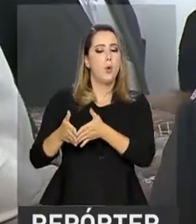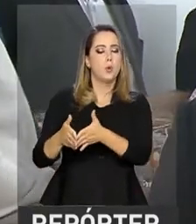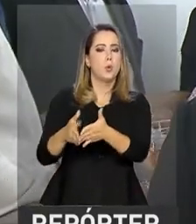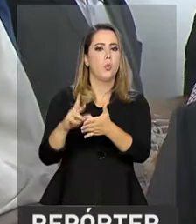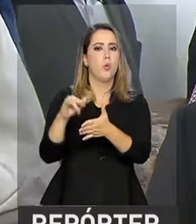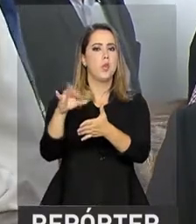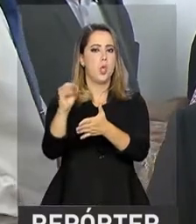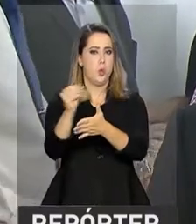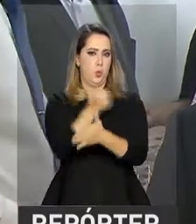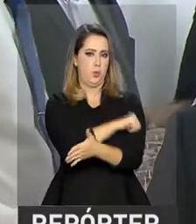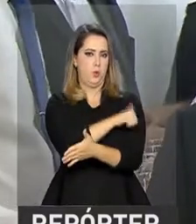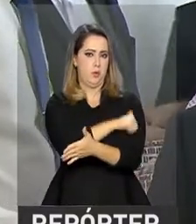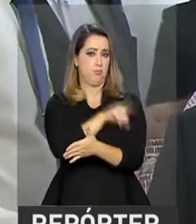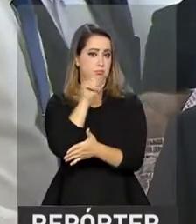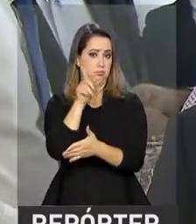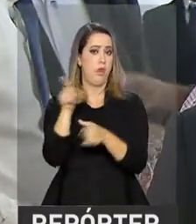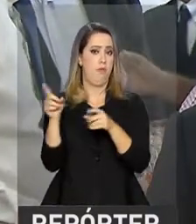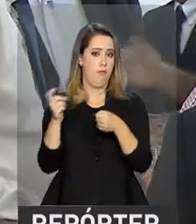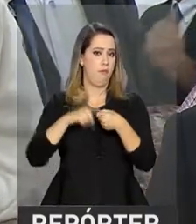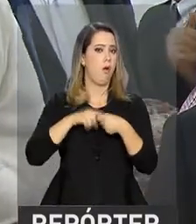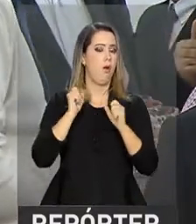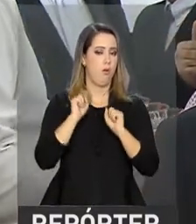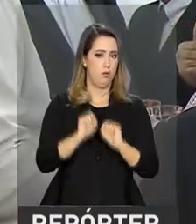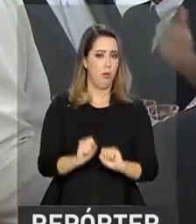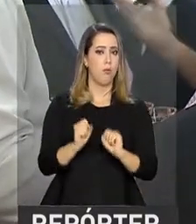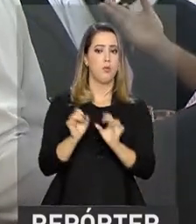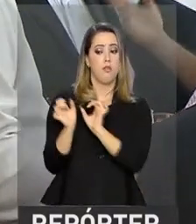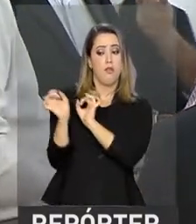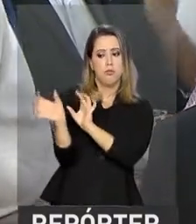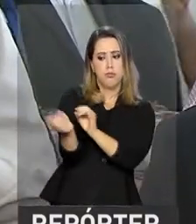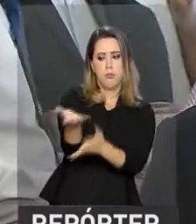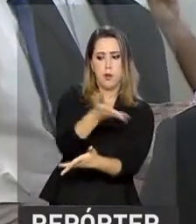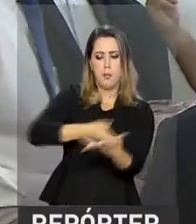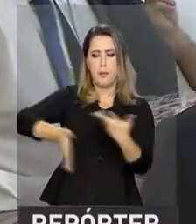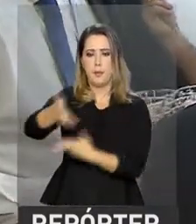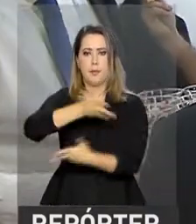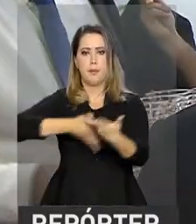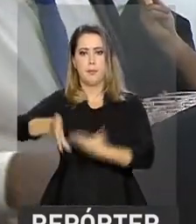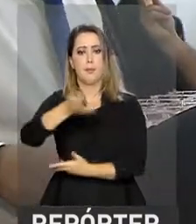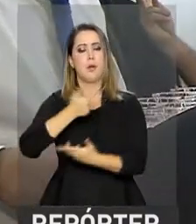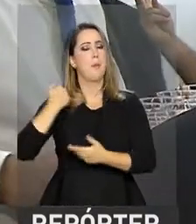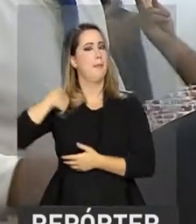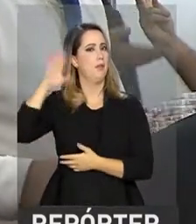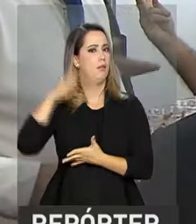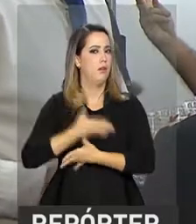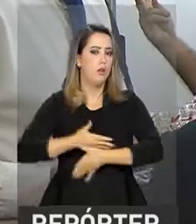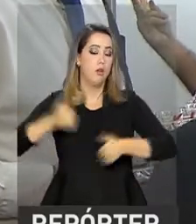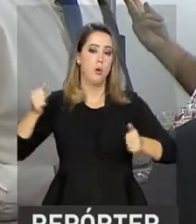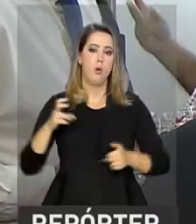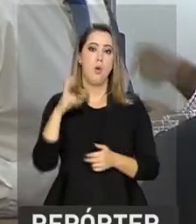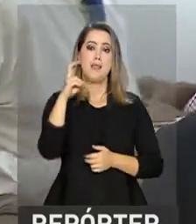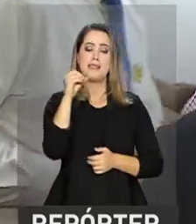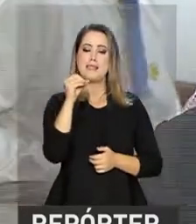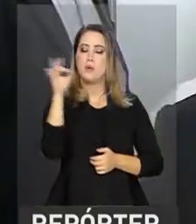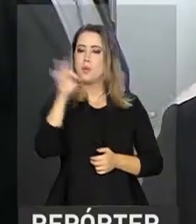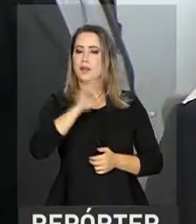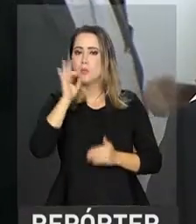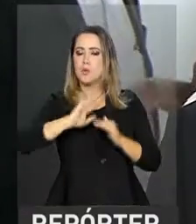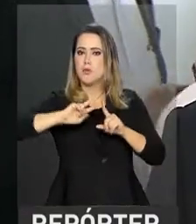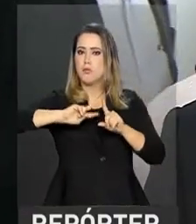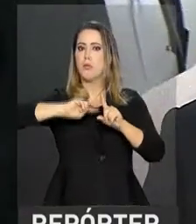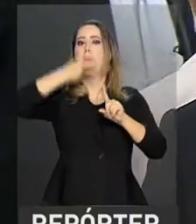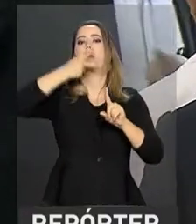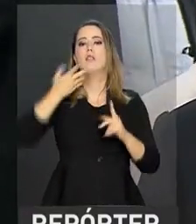competitivo. A expectativa é que a movimentação possa ser incrementada em até 50%, e